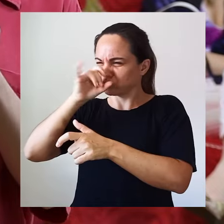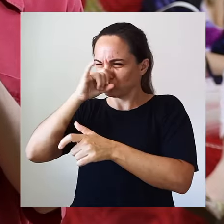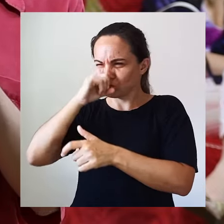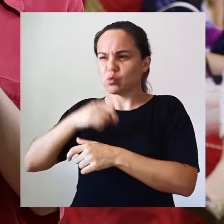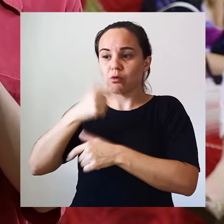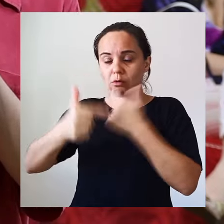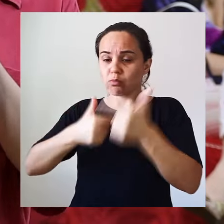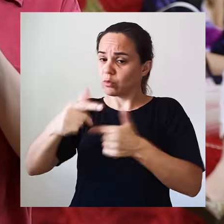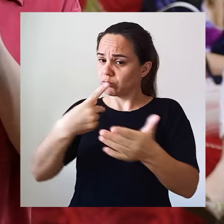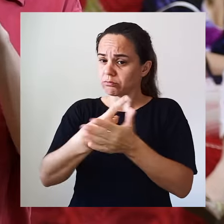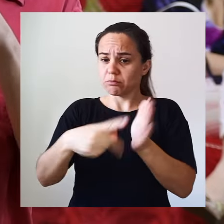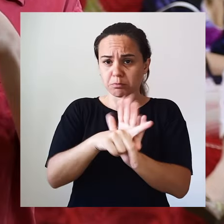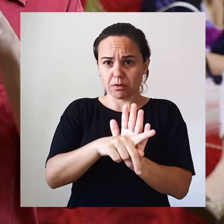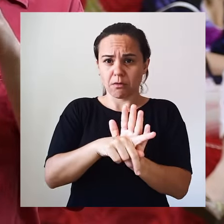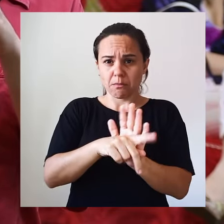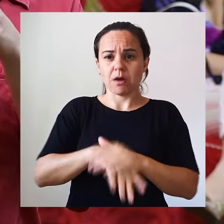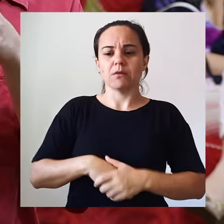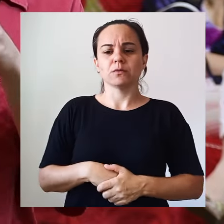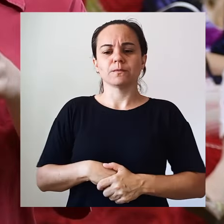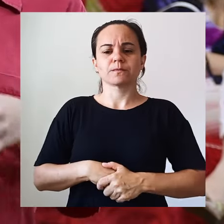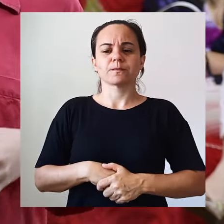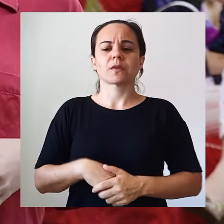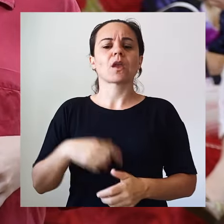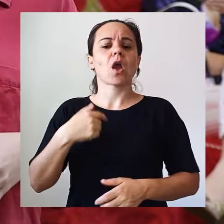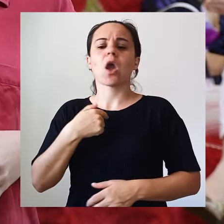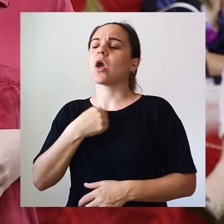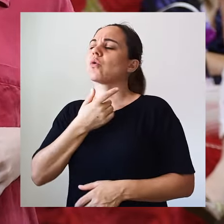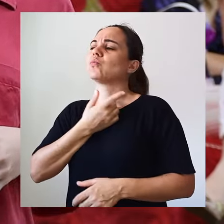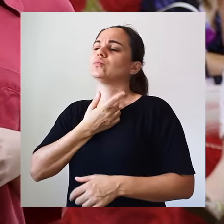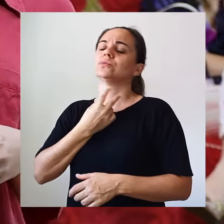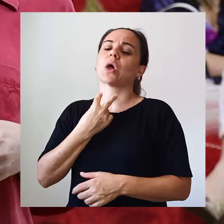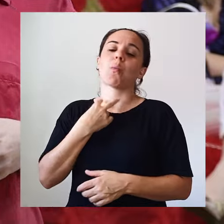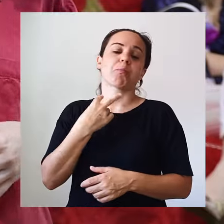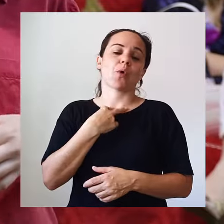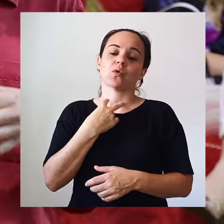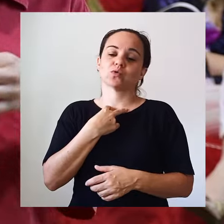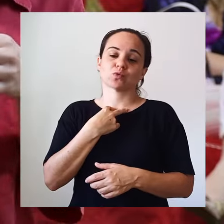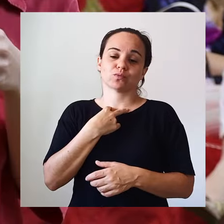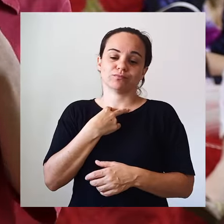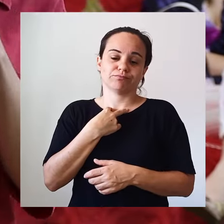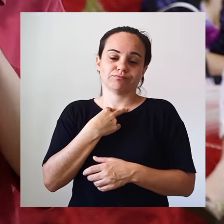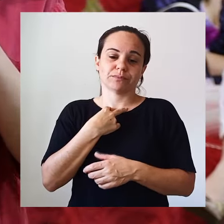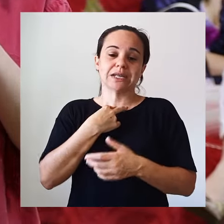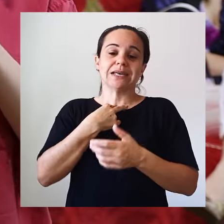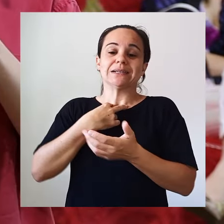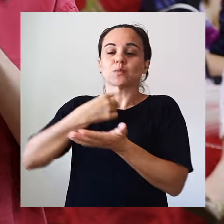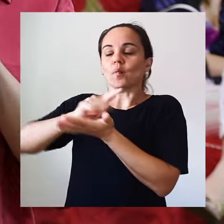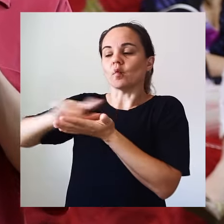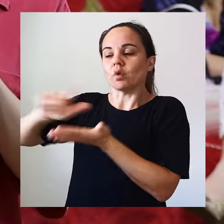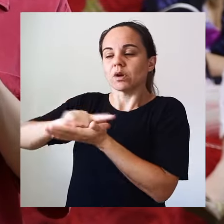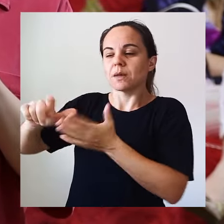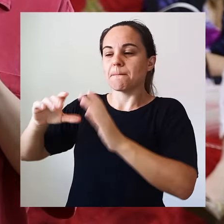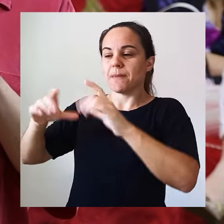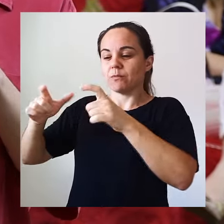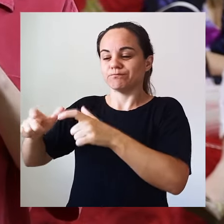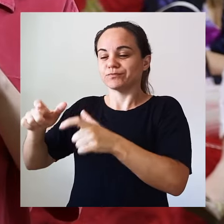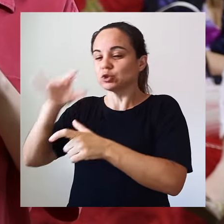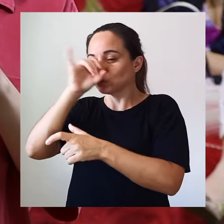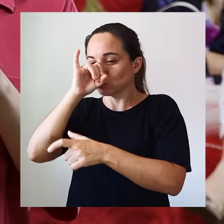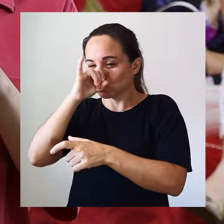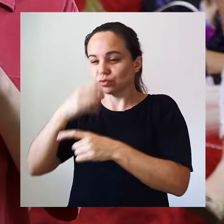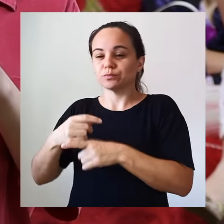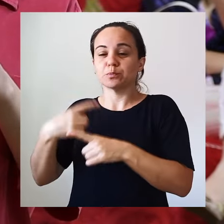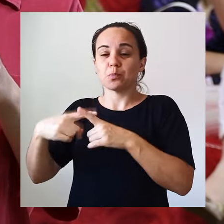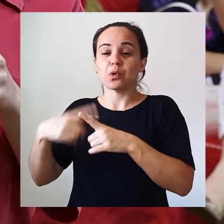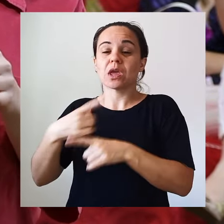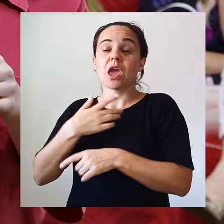Eu não posso limpar o chiqueiro porque hoje eu vou ver a minha namora. Vai ver que alguém vai querer um piá de